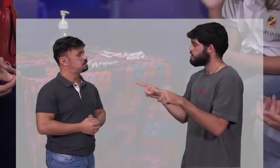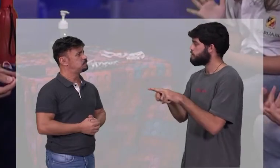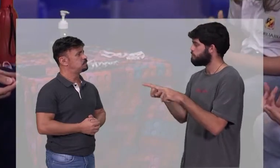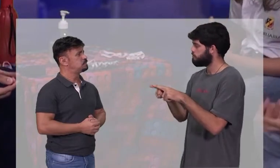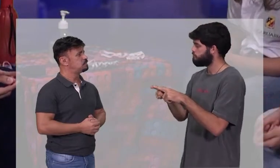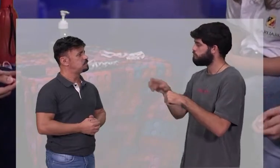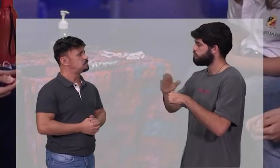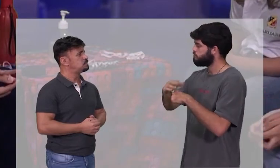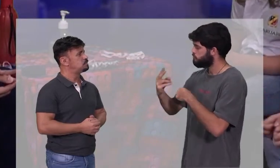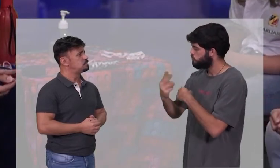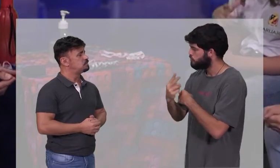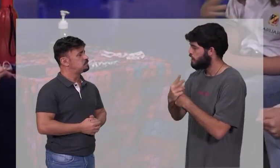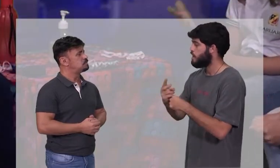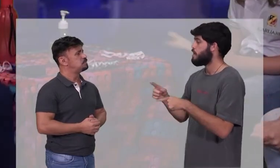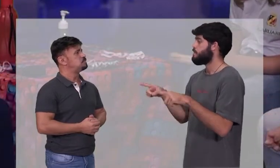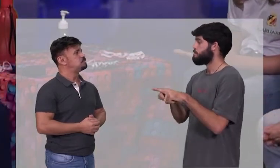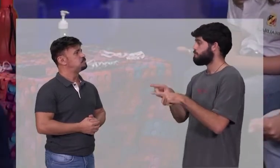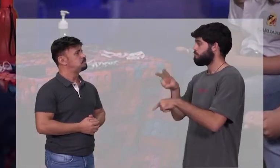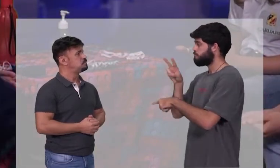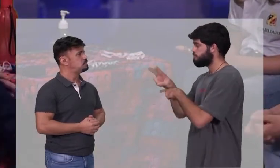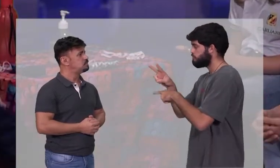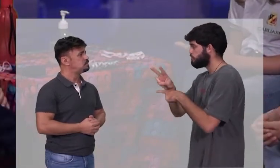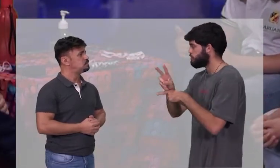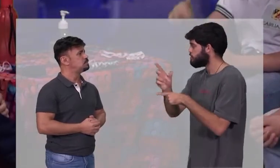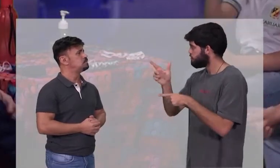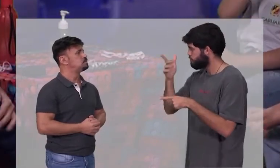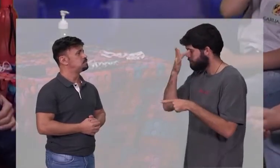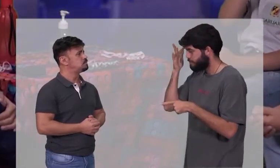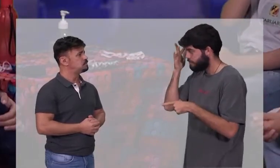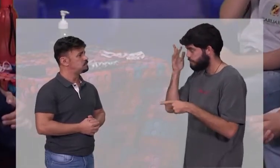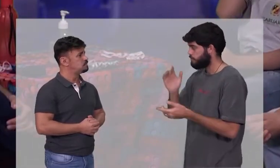se cuidar. De cuidar de todos e